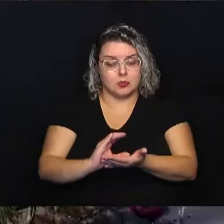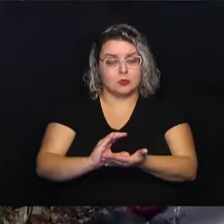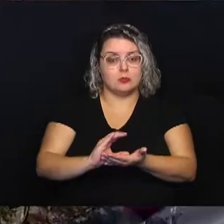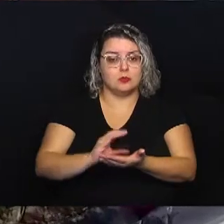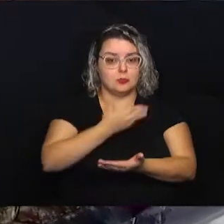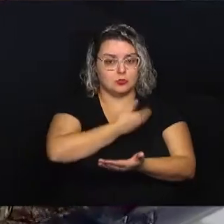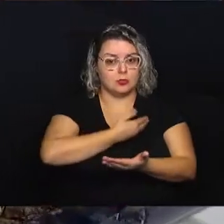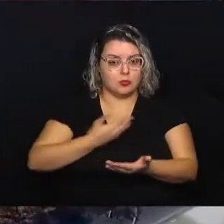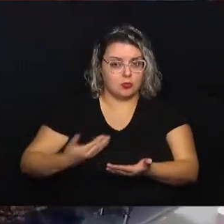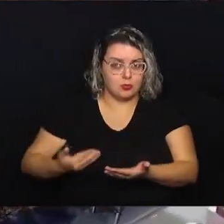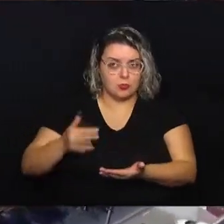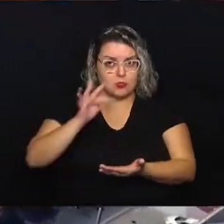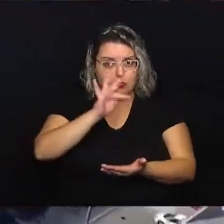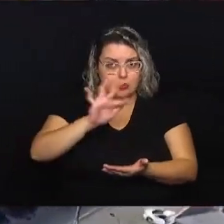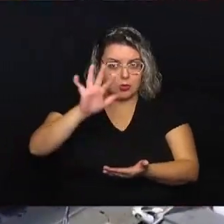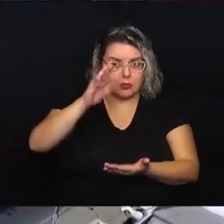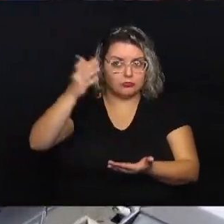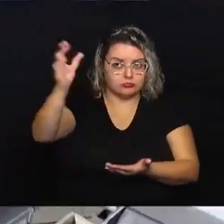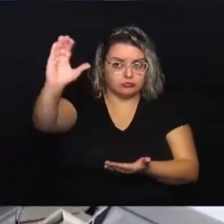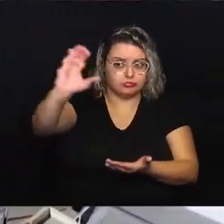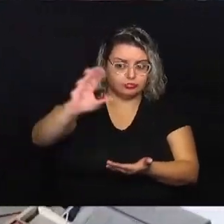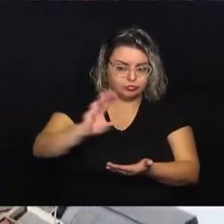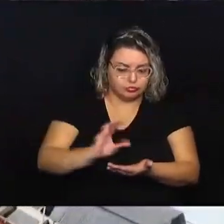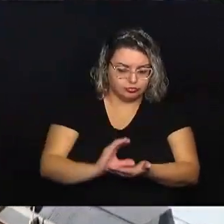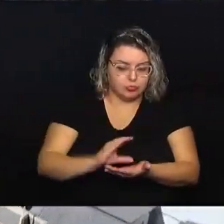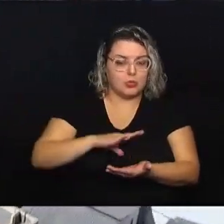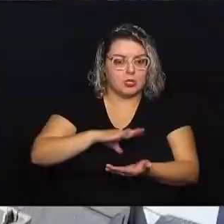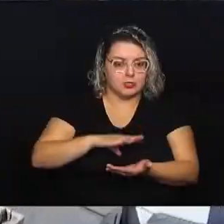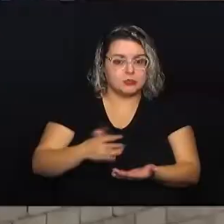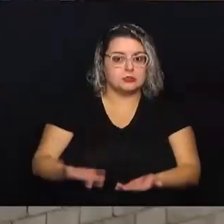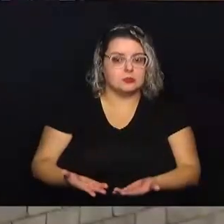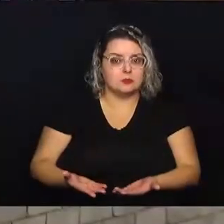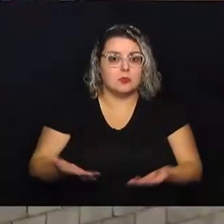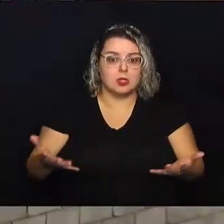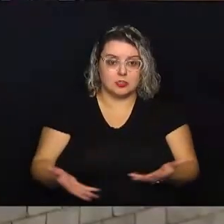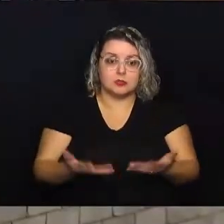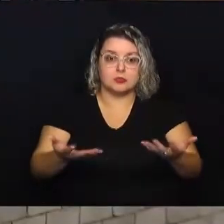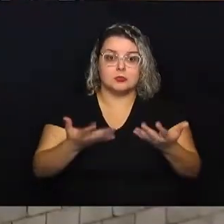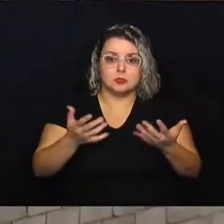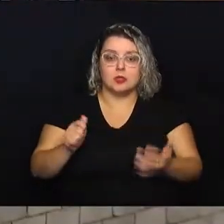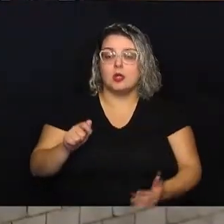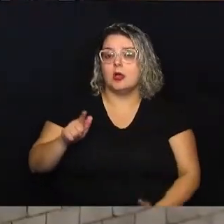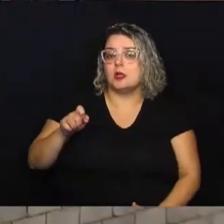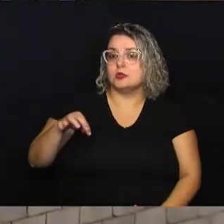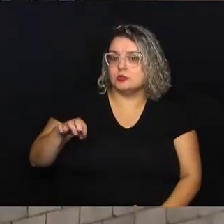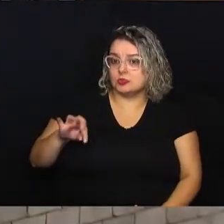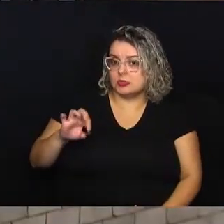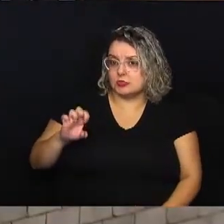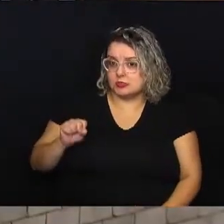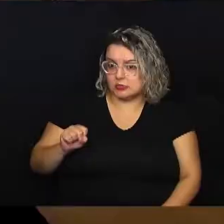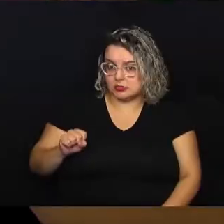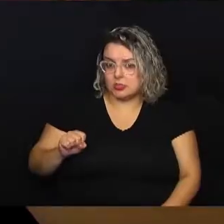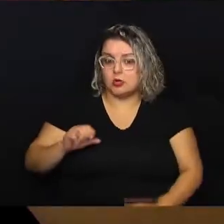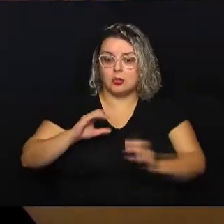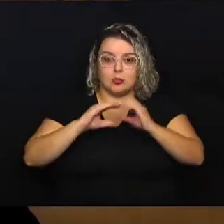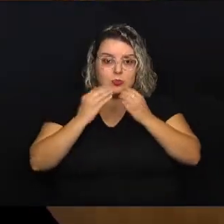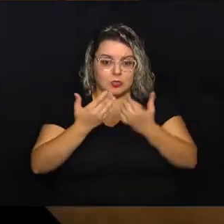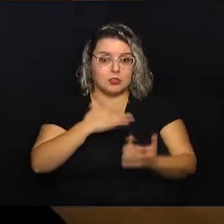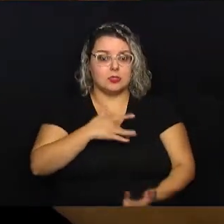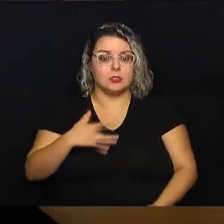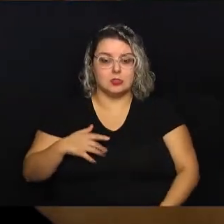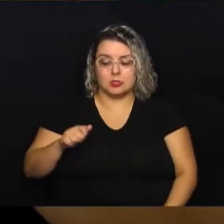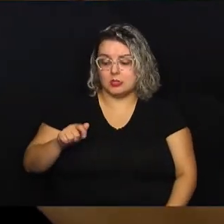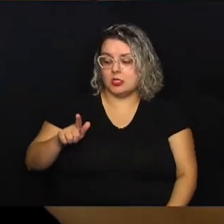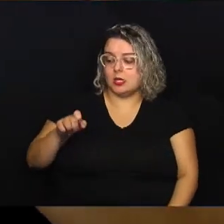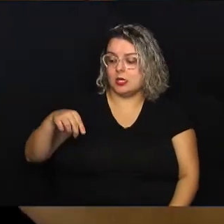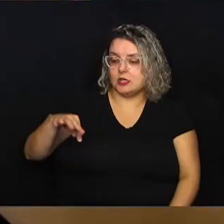federal ao município a título de incentivo financeiro aos agentes comunitários de saúde e agentes de